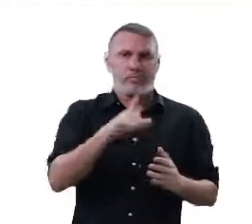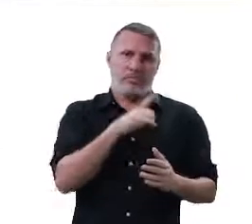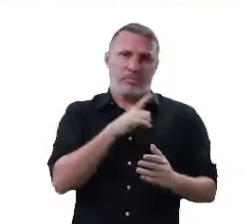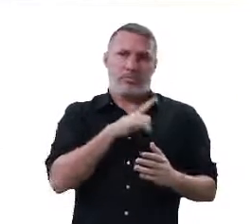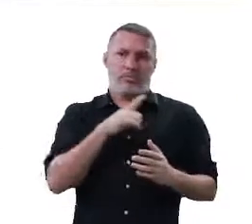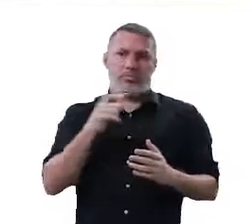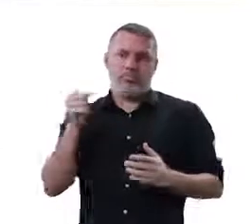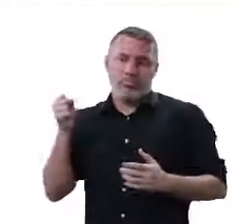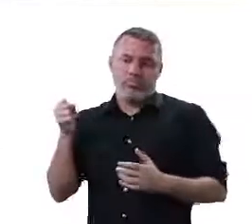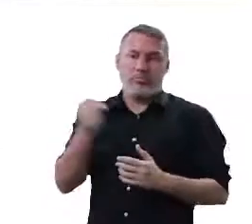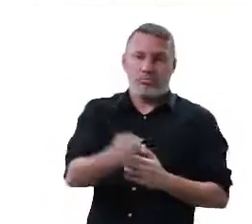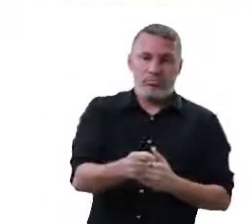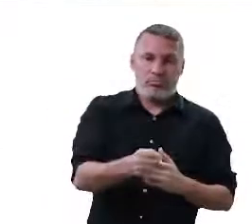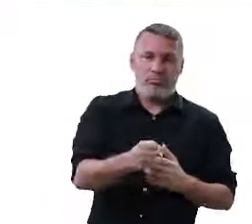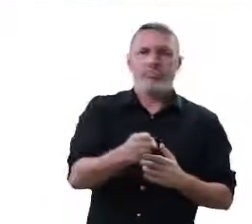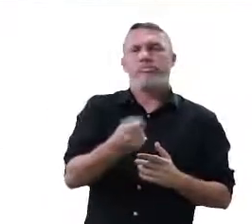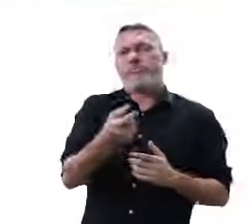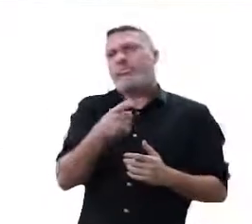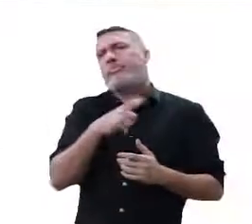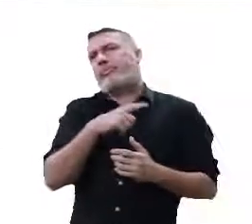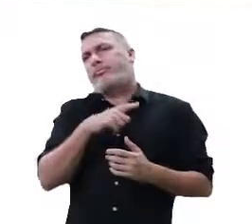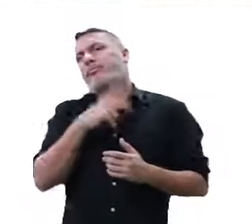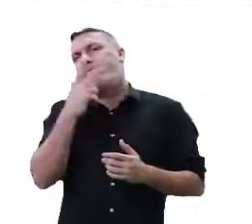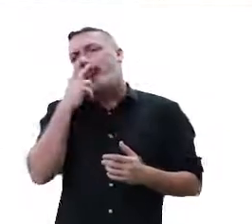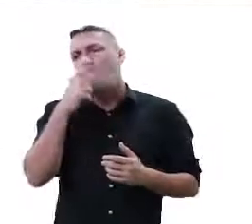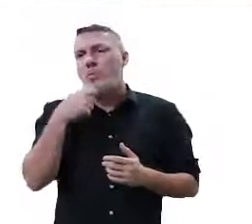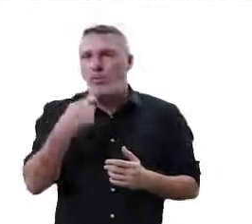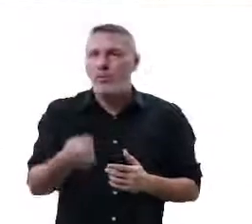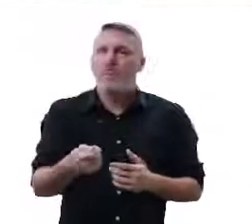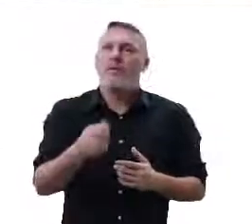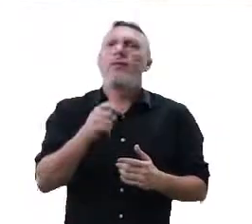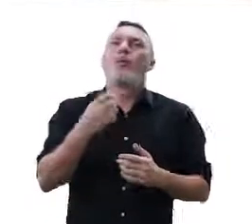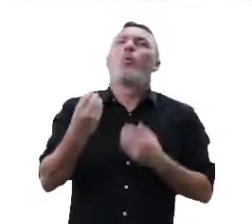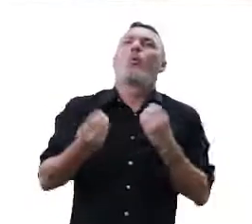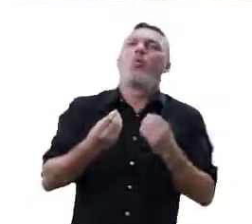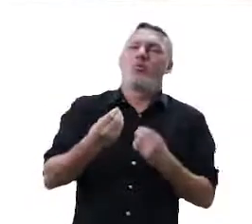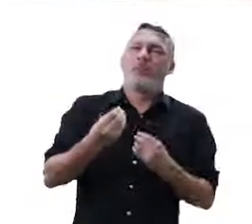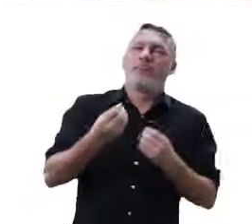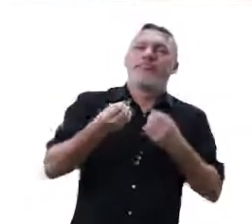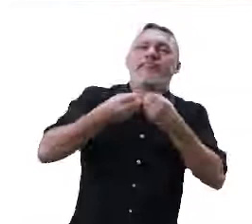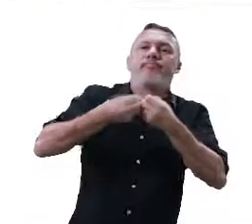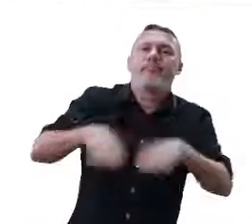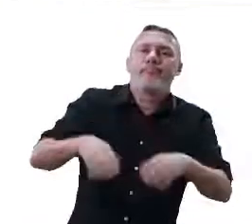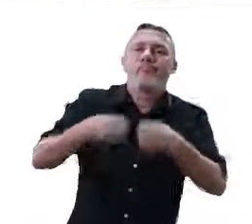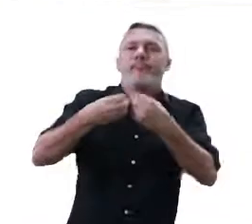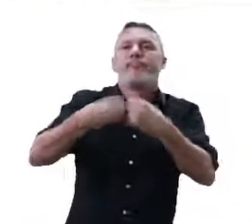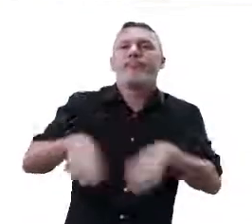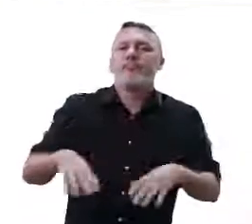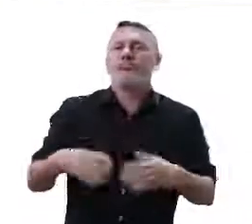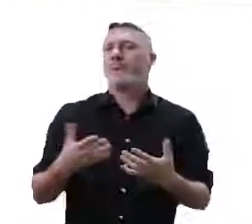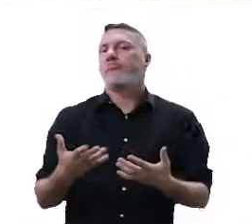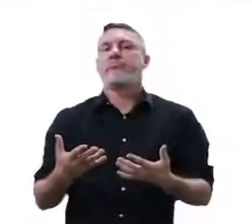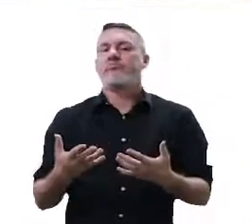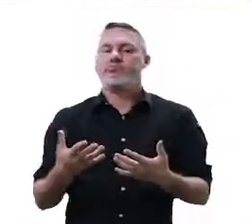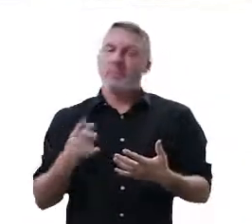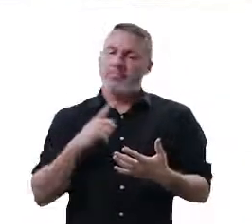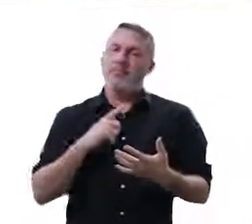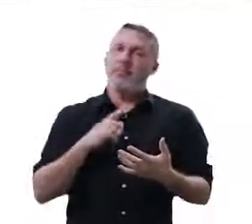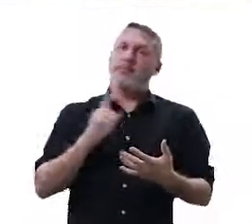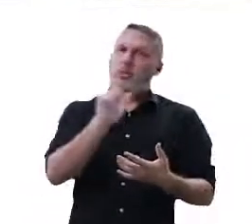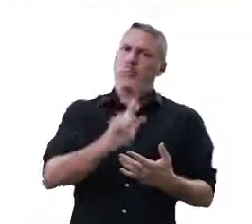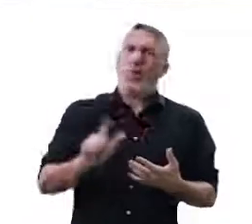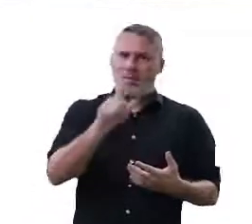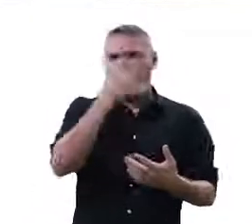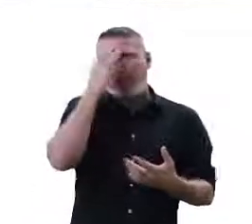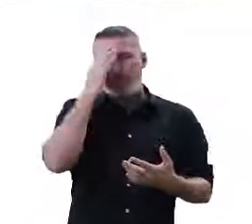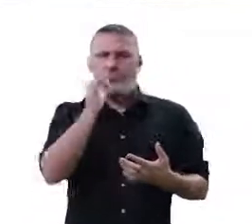alguma forma, digamos, vou colocar entre muitas aspas, recompensado pelo exercício dessa